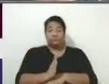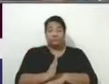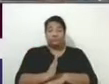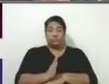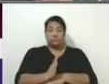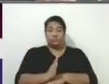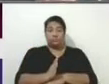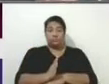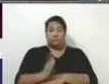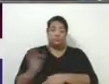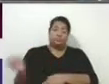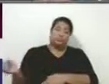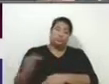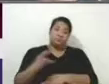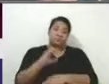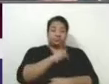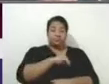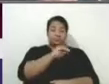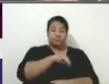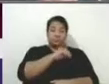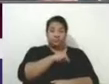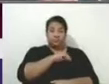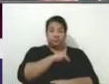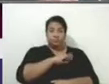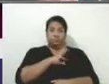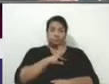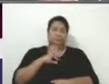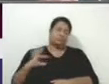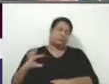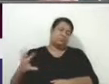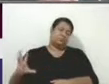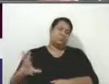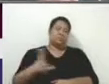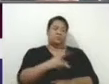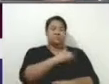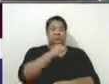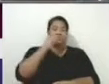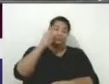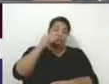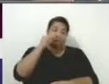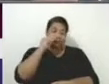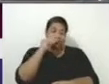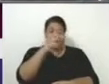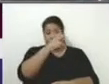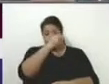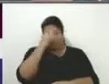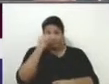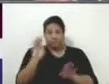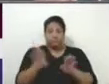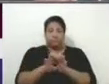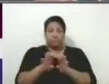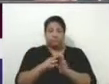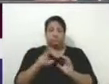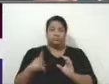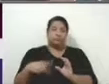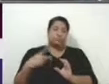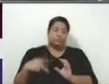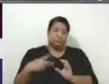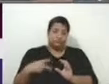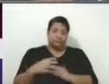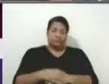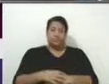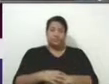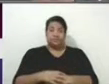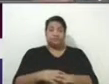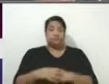salários de todos os servidores da Prefeitura e da Câmara Municipal. Então, é uma época que geralmente os profissionais,